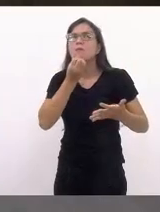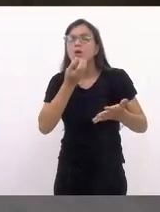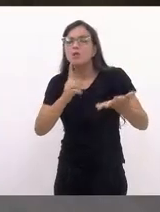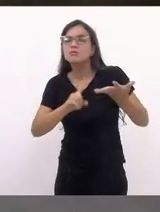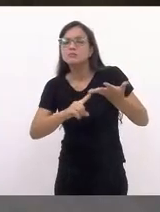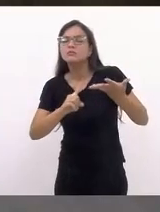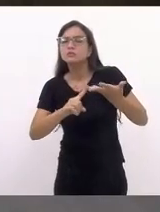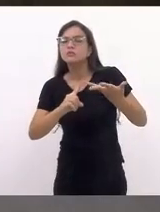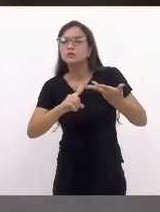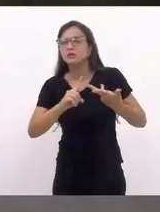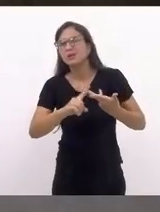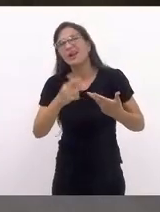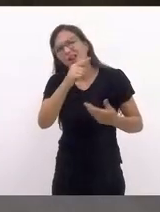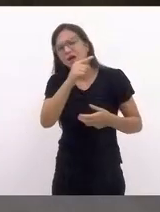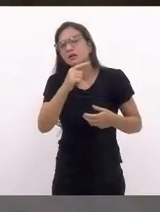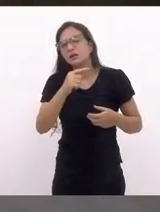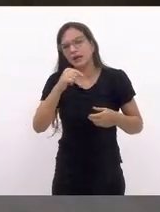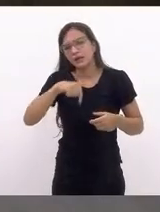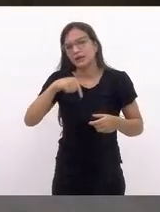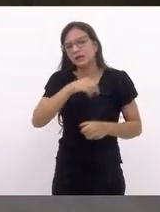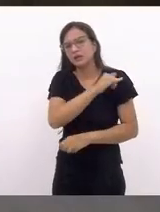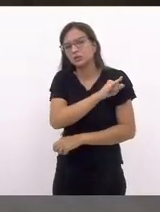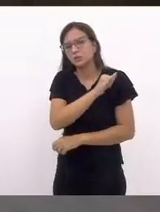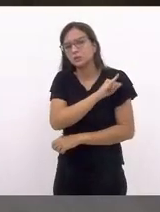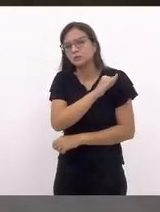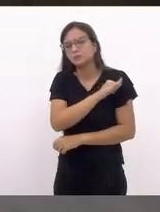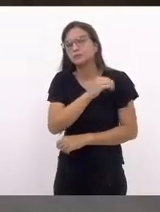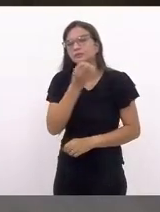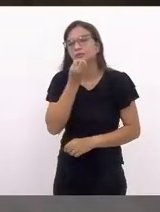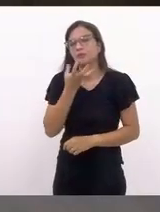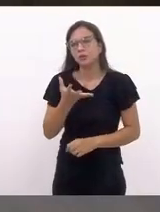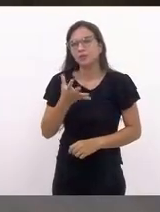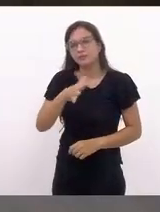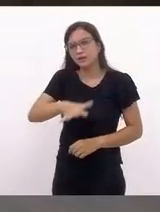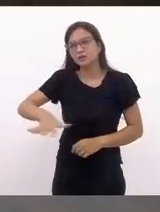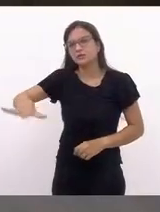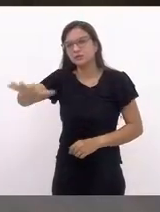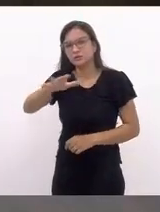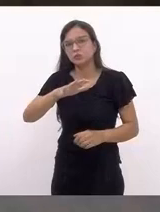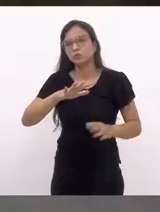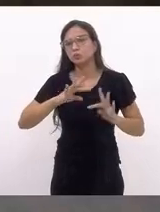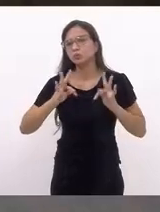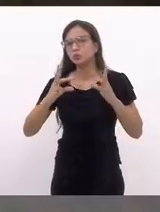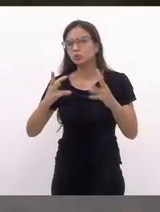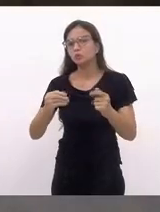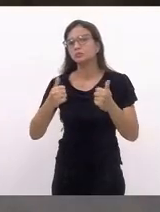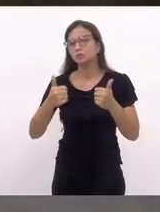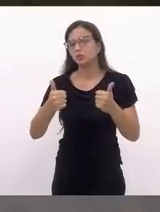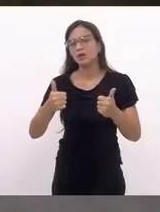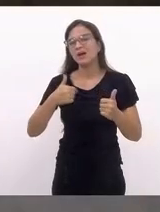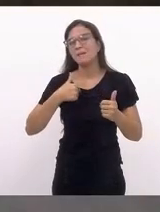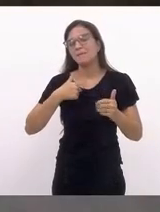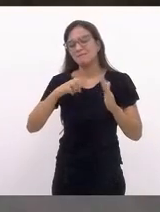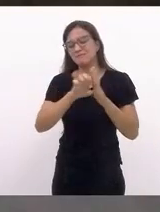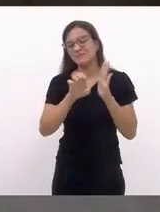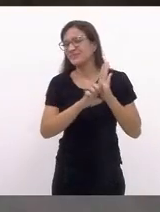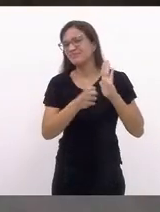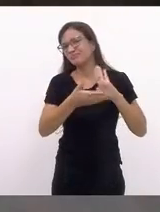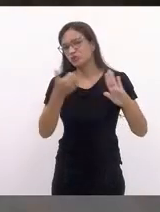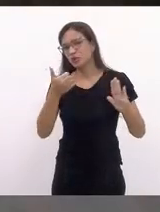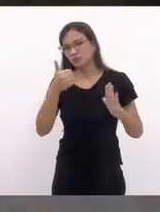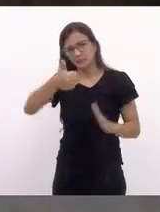a cidade inclusive então eu retiro para região inteira então eu retiro a minha emenda